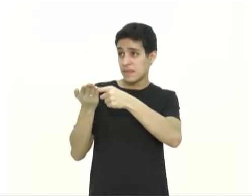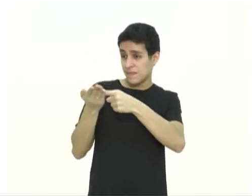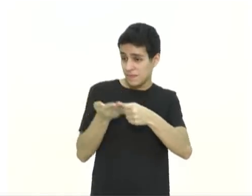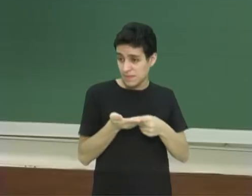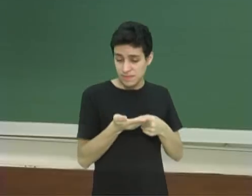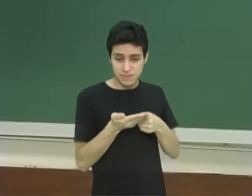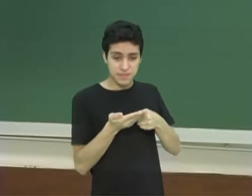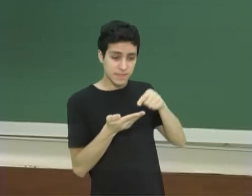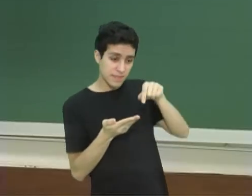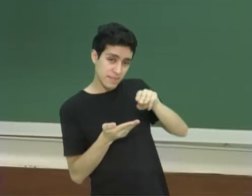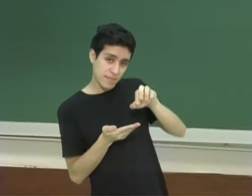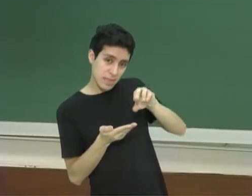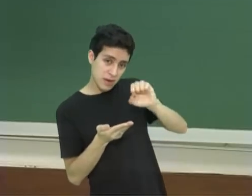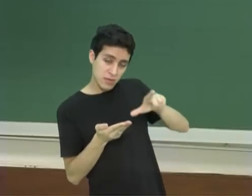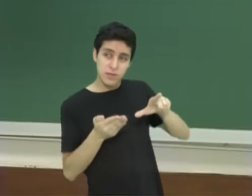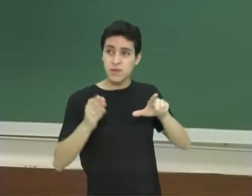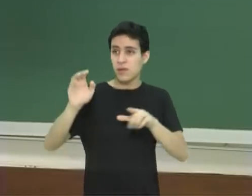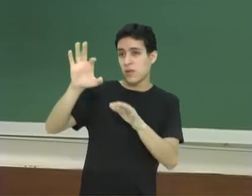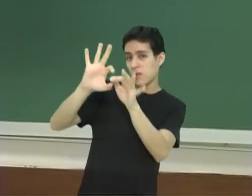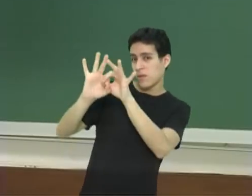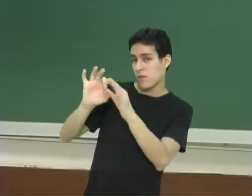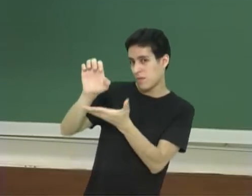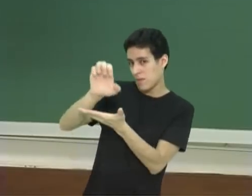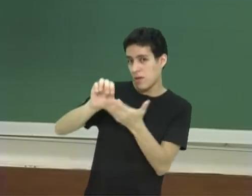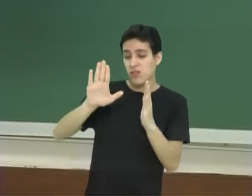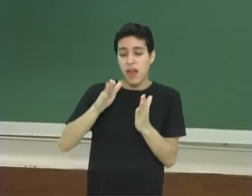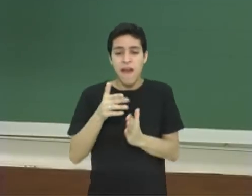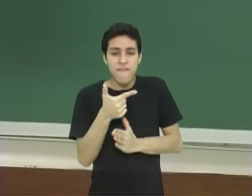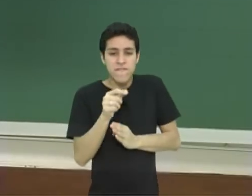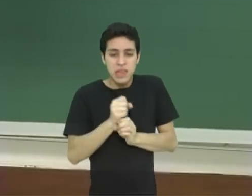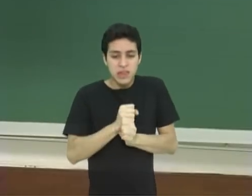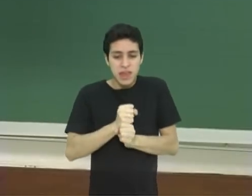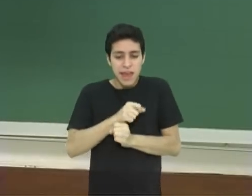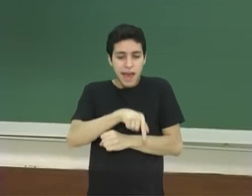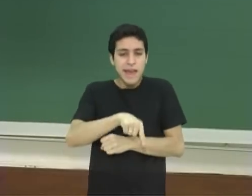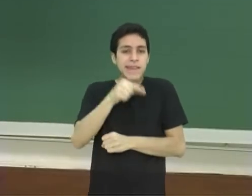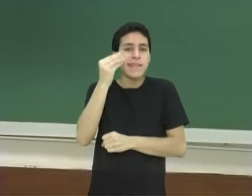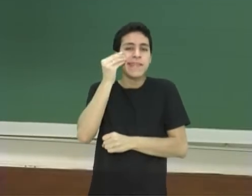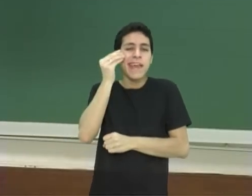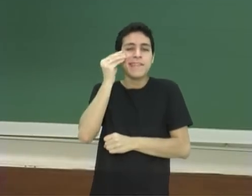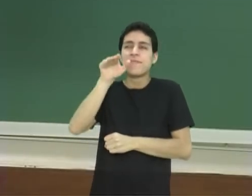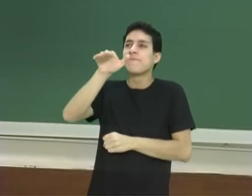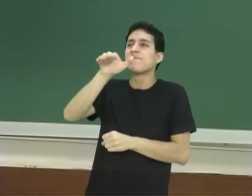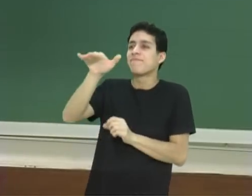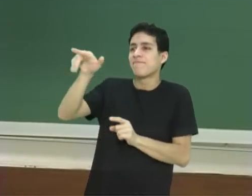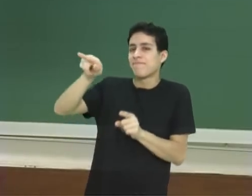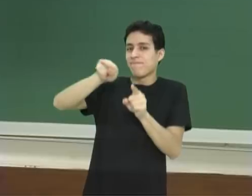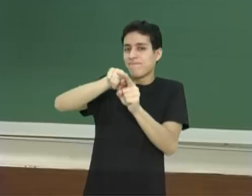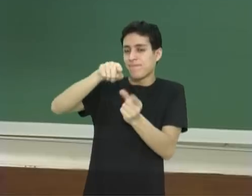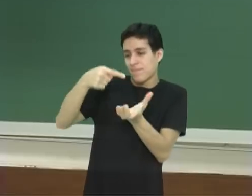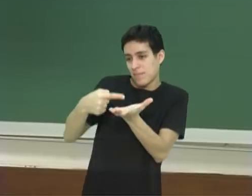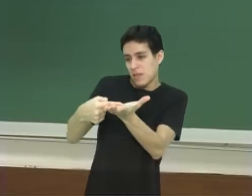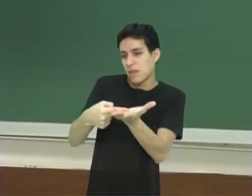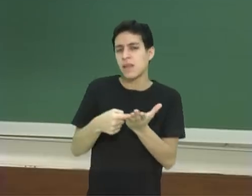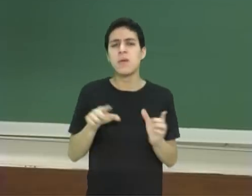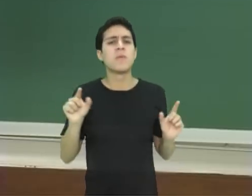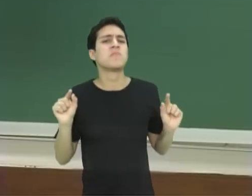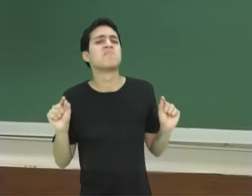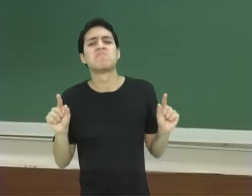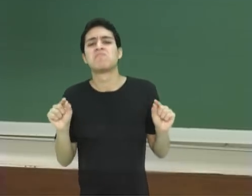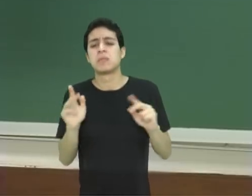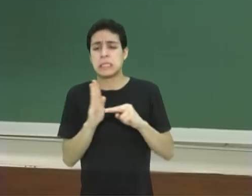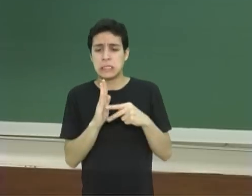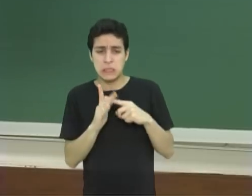Mercosul-União Europeia. Já há 20 anos, o Brasil vem tentando firmar esse acordo. O que isso vai significar?